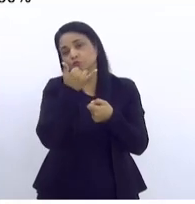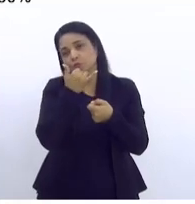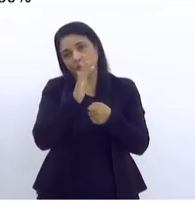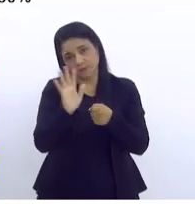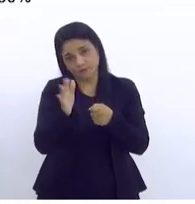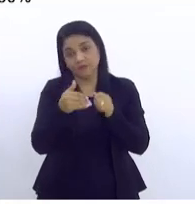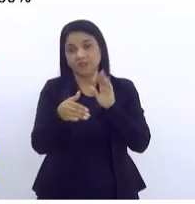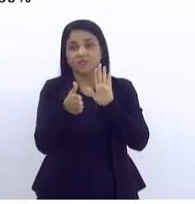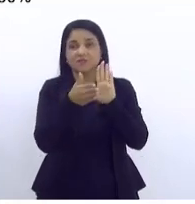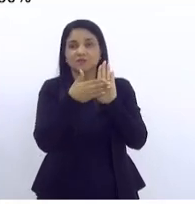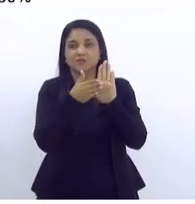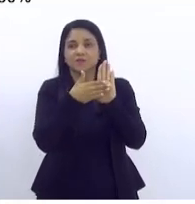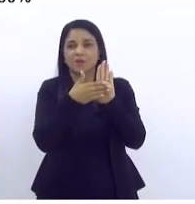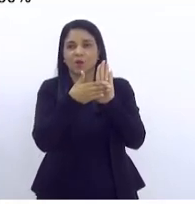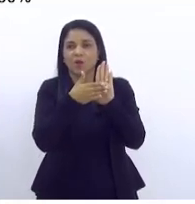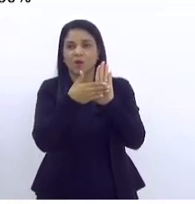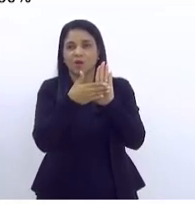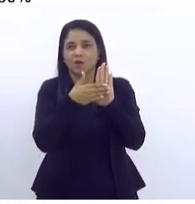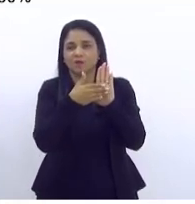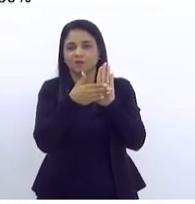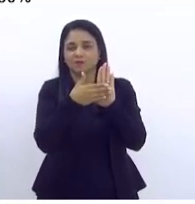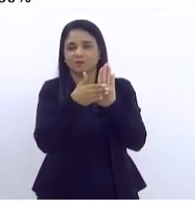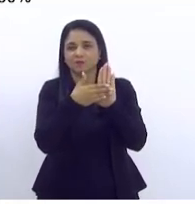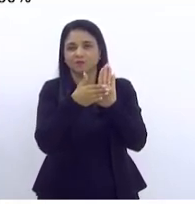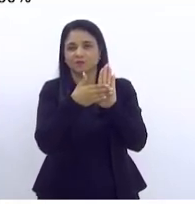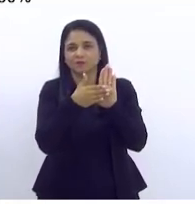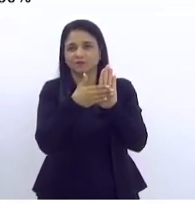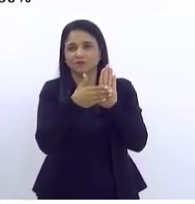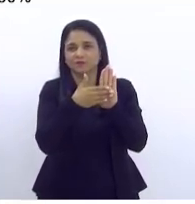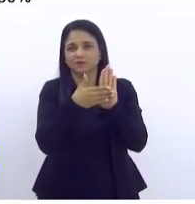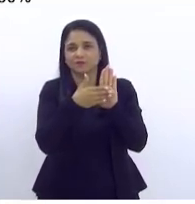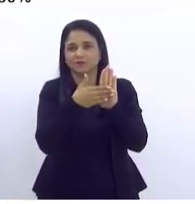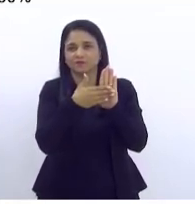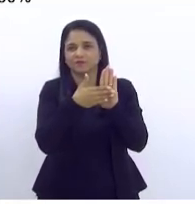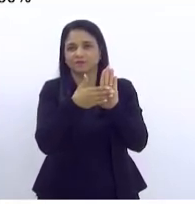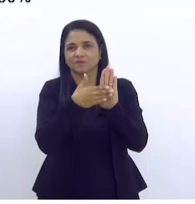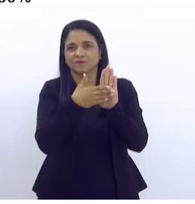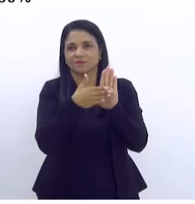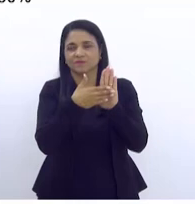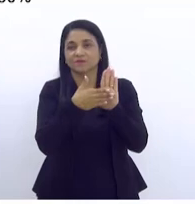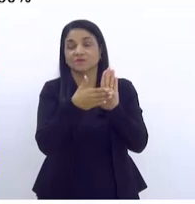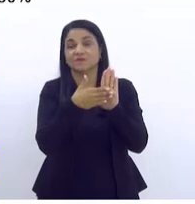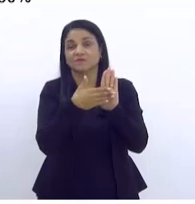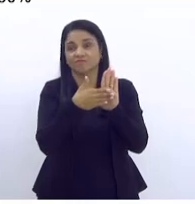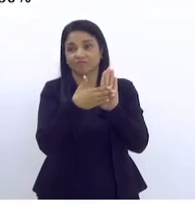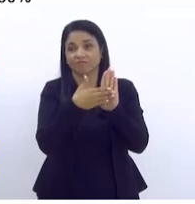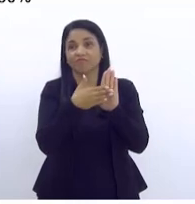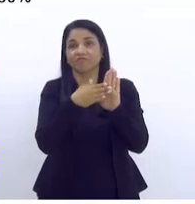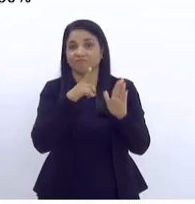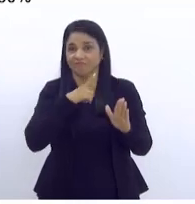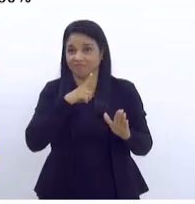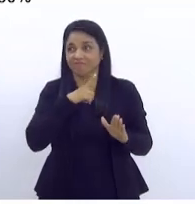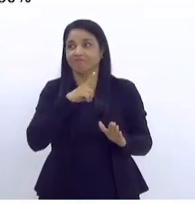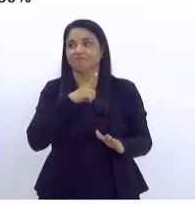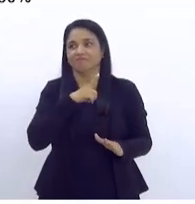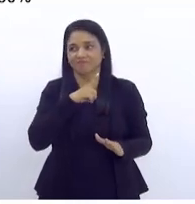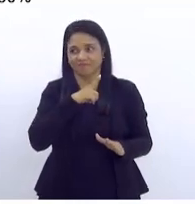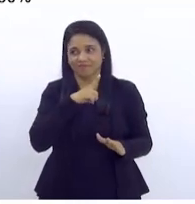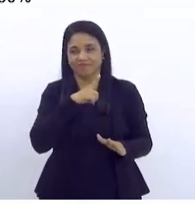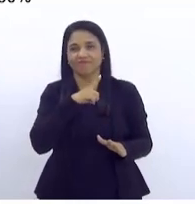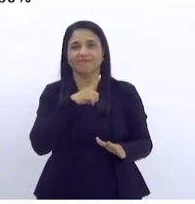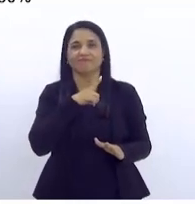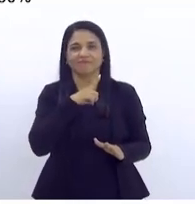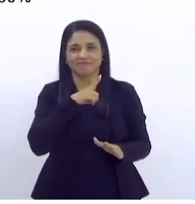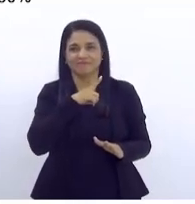são as propostas que a gente tem eh pode voltar umzinho para atrás eh são as propostas né que a gente tem eh com relação à questão da